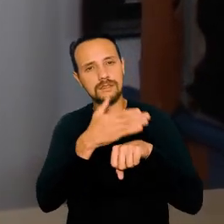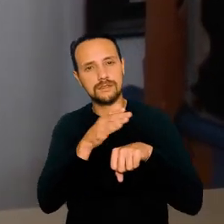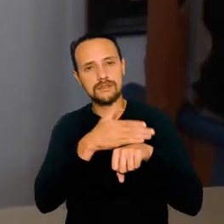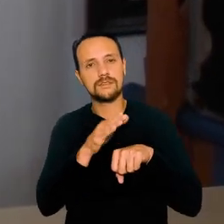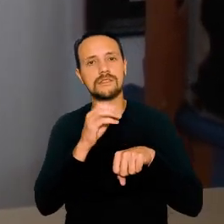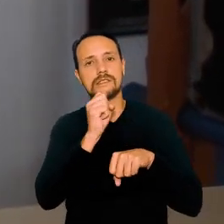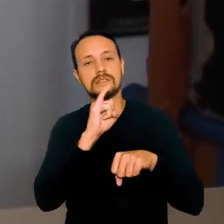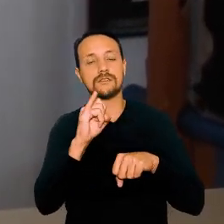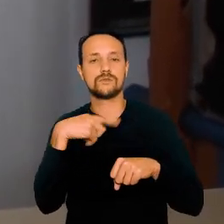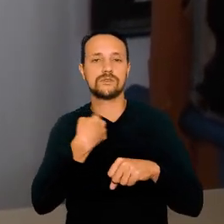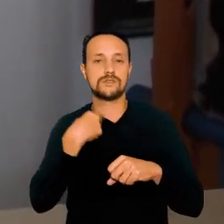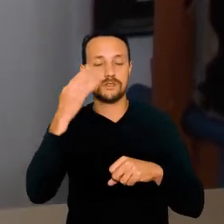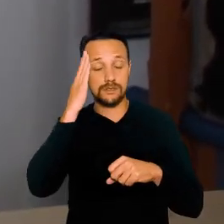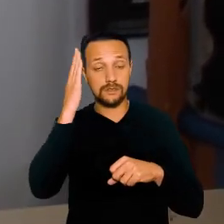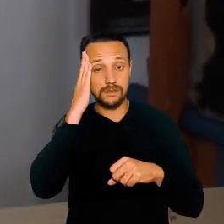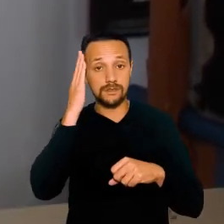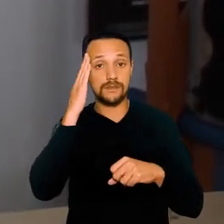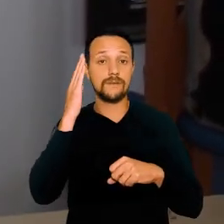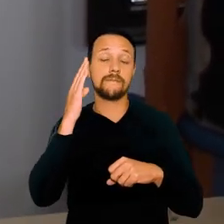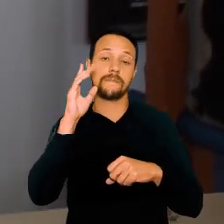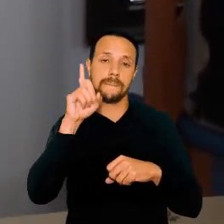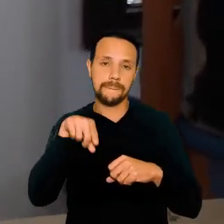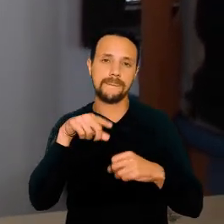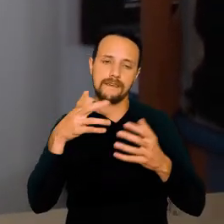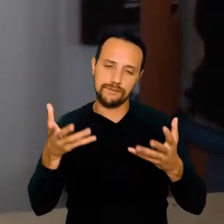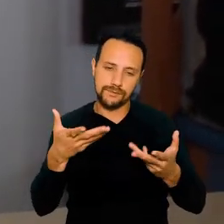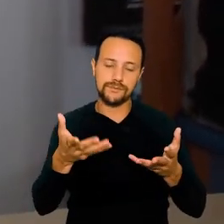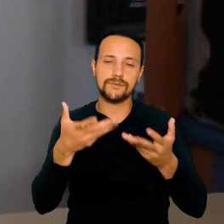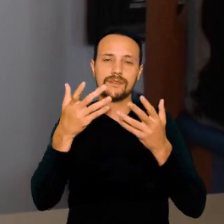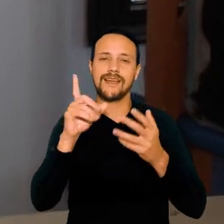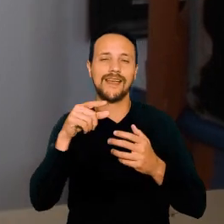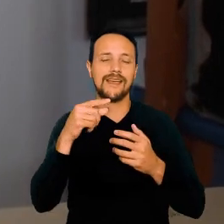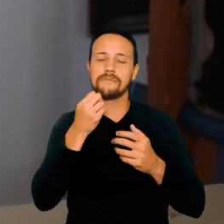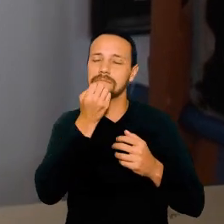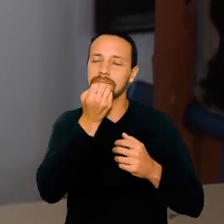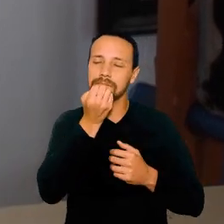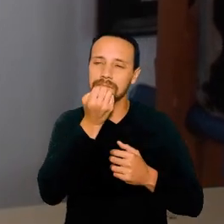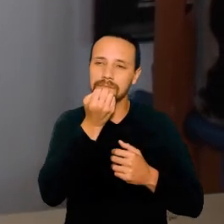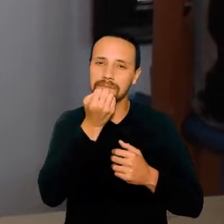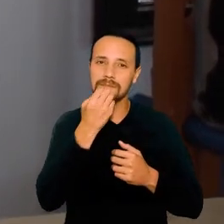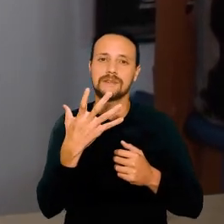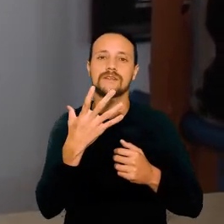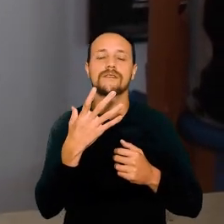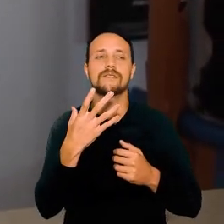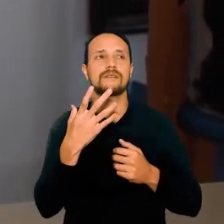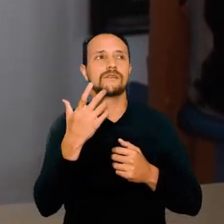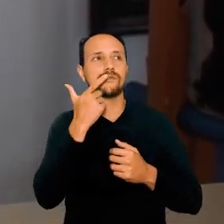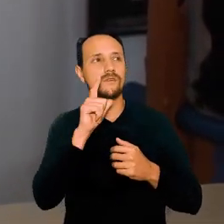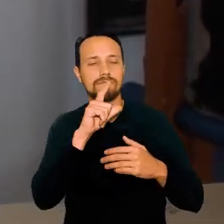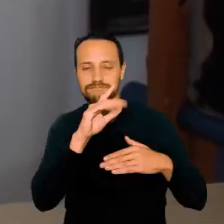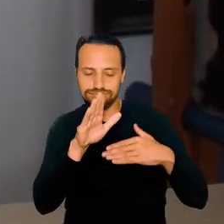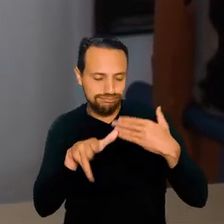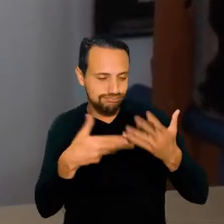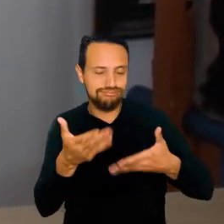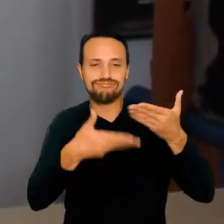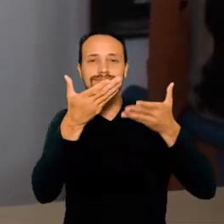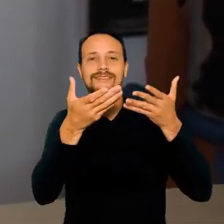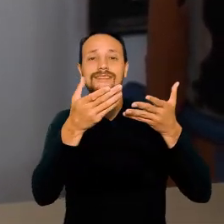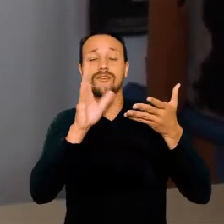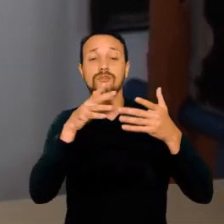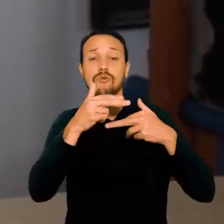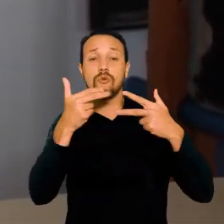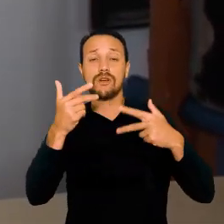eu pudesse conseguir fazer o tipo embalar o pão de mel. Na escrita eu tinha bastante dificuldade e tudo isso eu